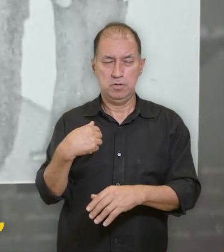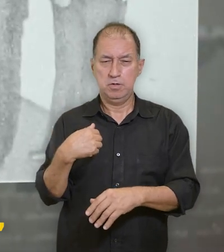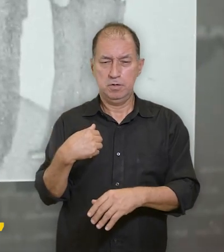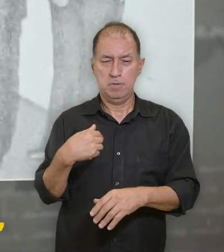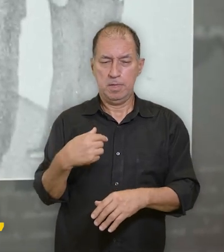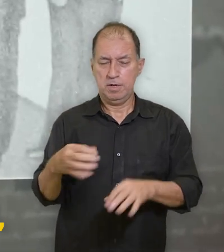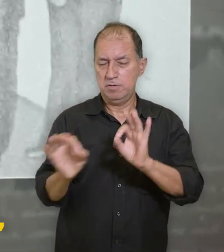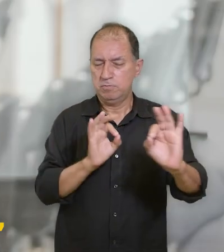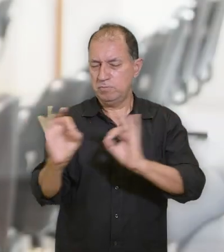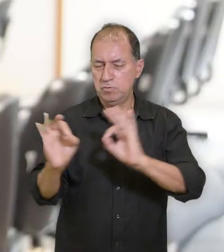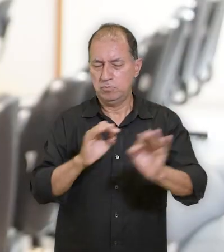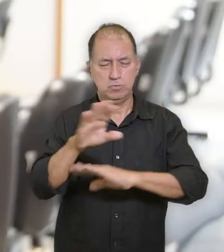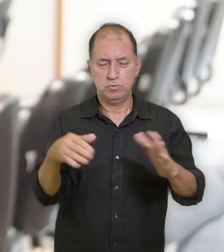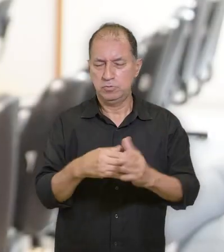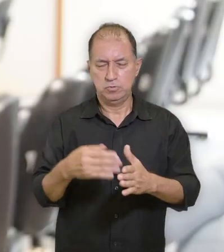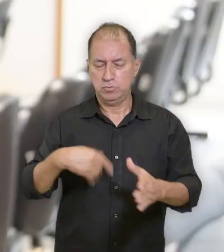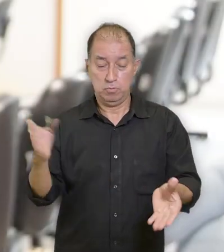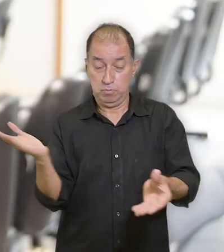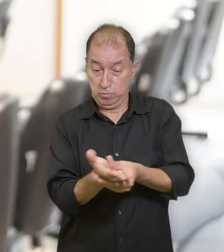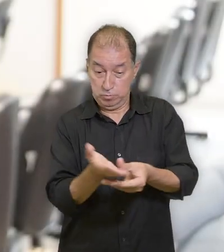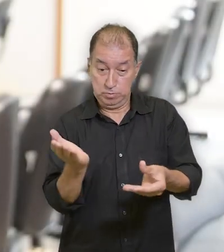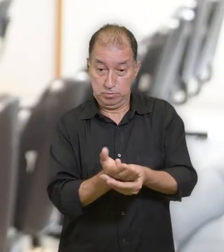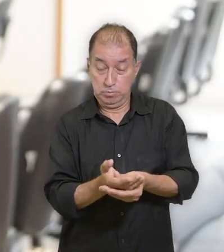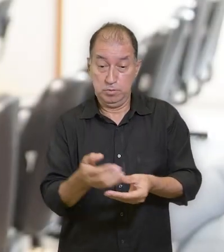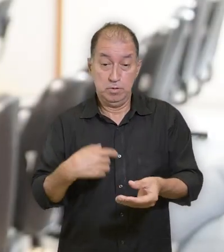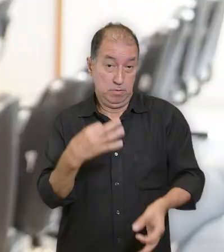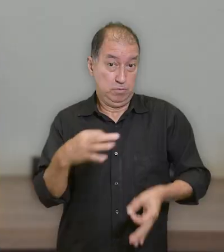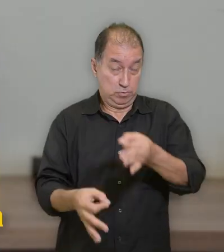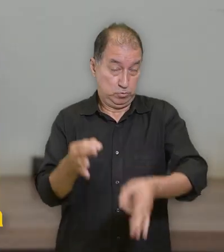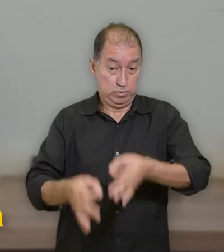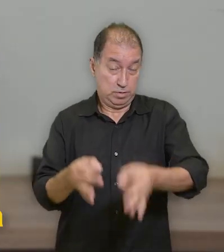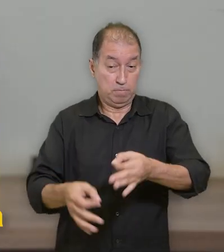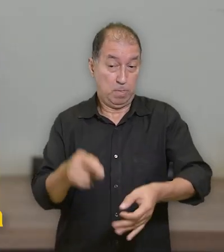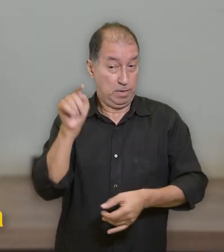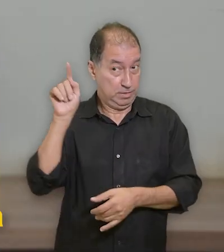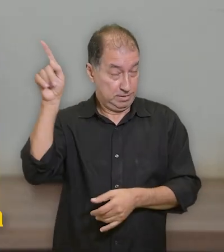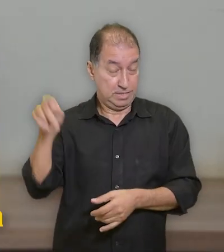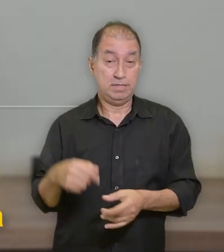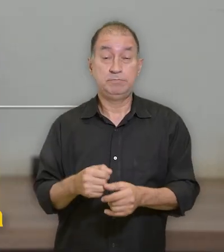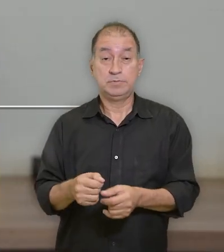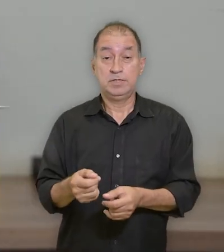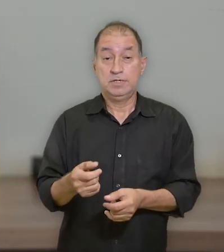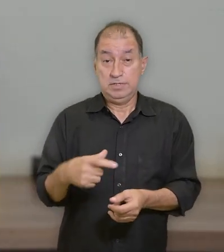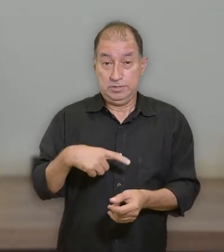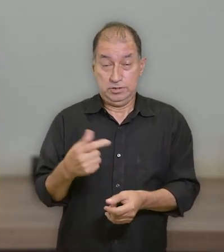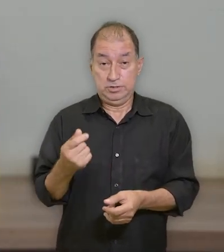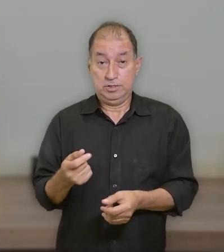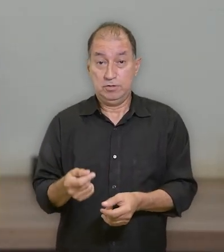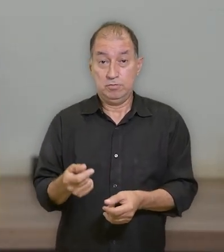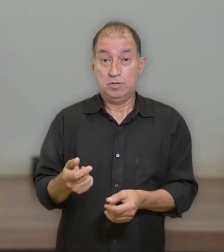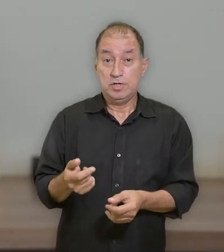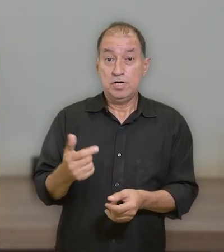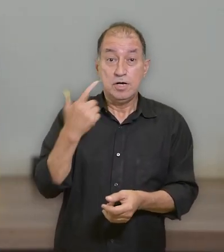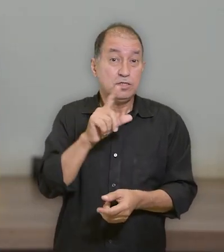compramos bandeira, tudo funcionário, arrumamos também. Os nossos processos, que nós julgávamos na primeira instância